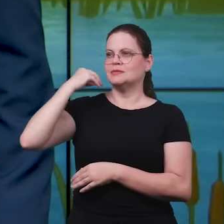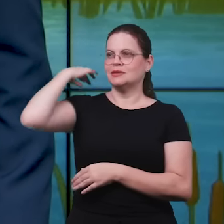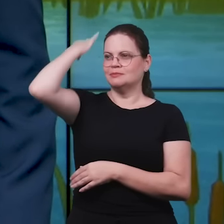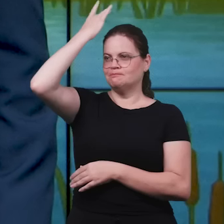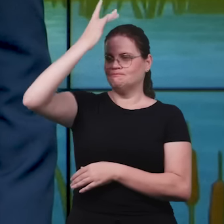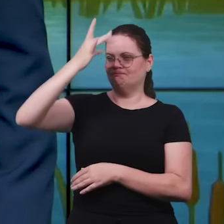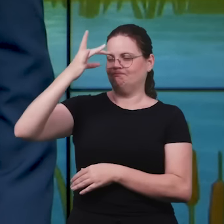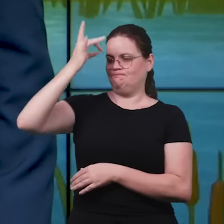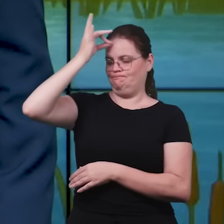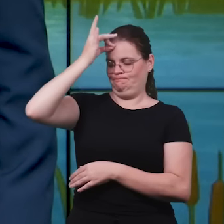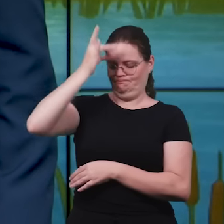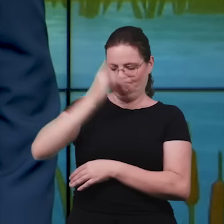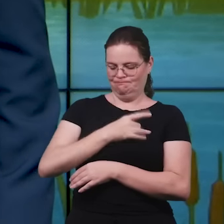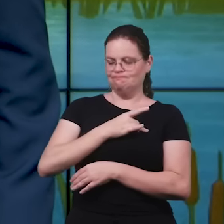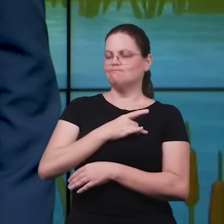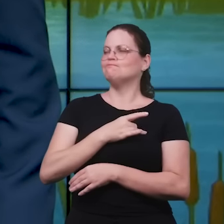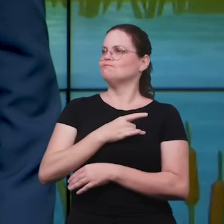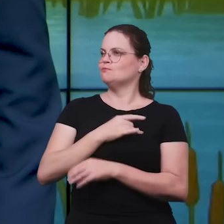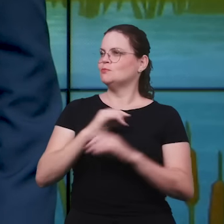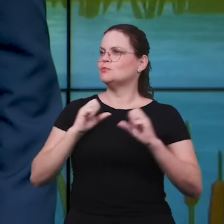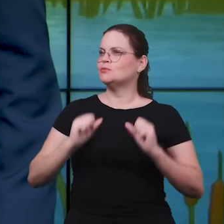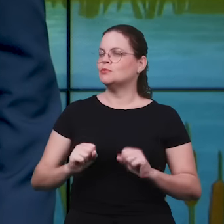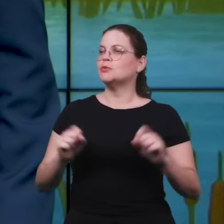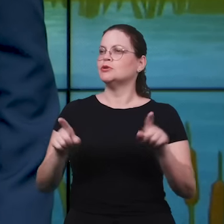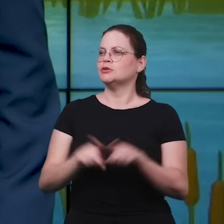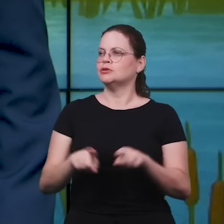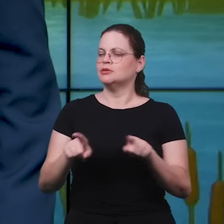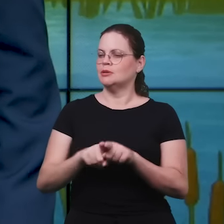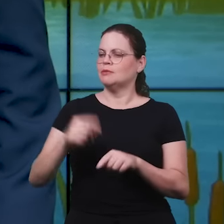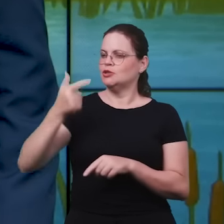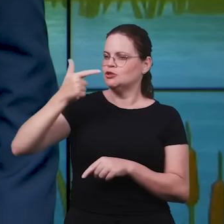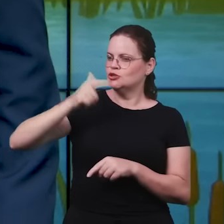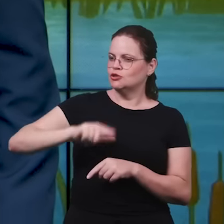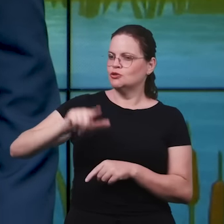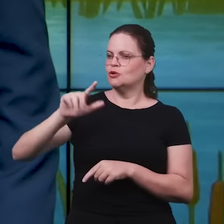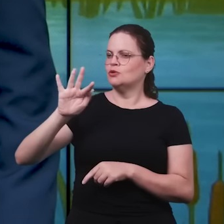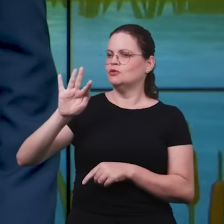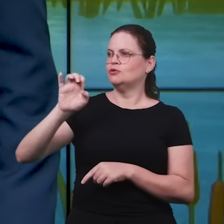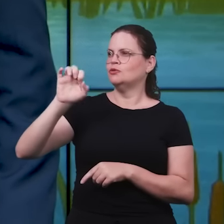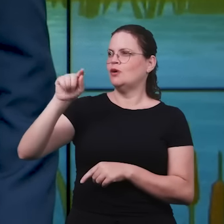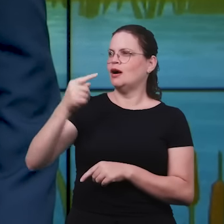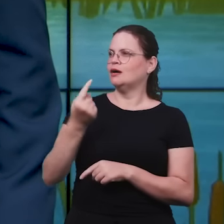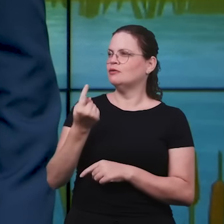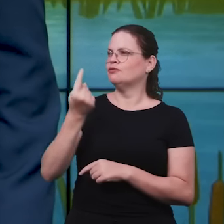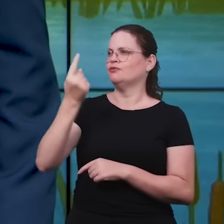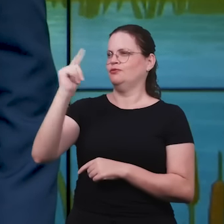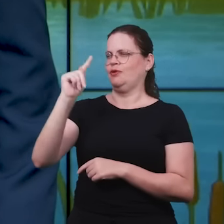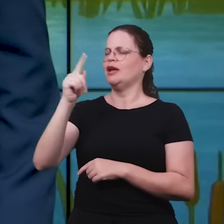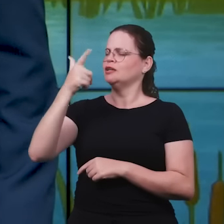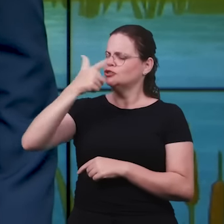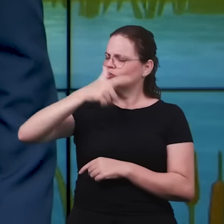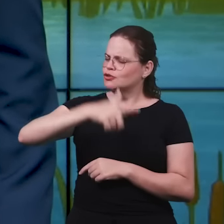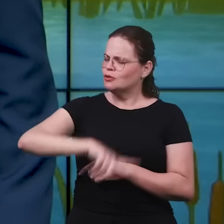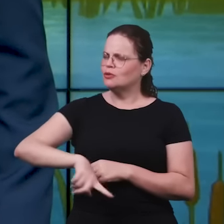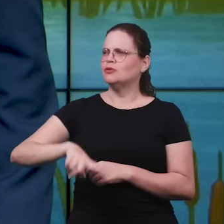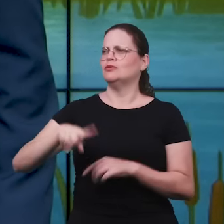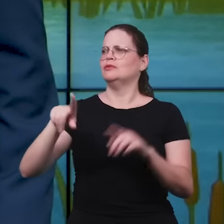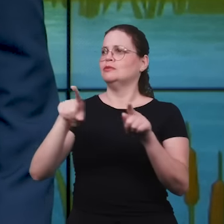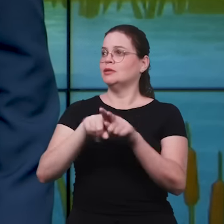Santo. Que haja o renovo da fé. Que haja salvação de